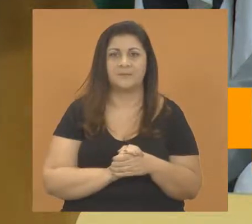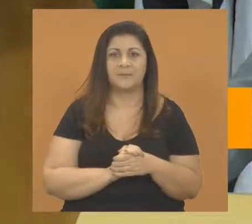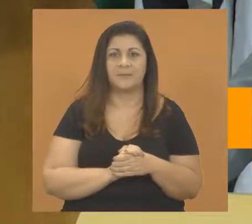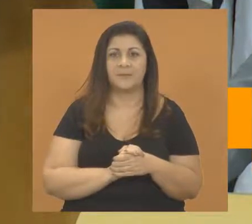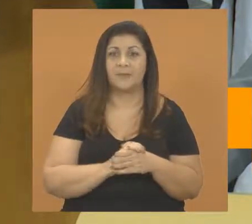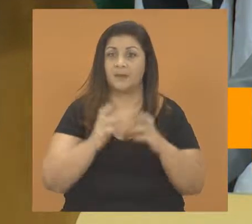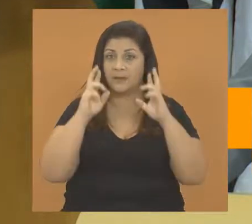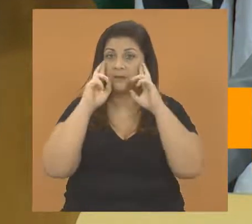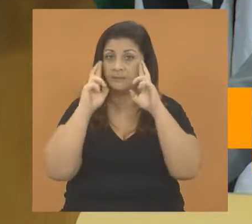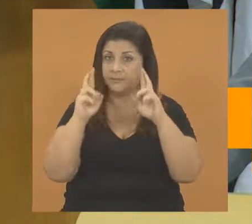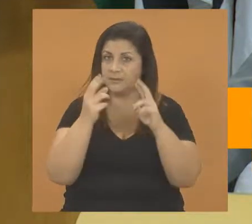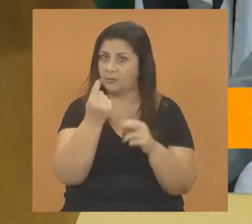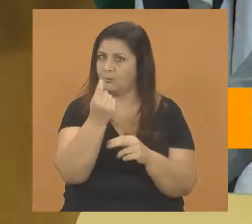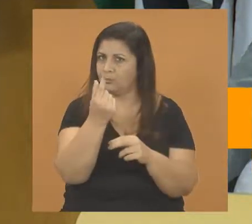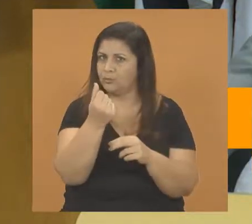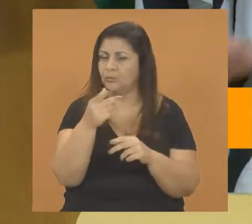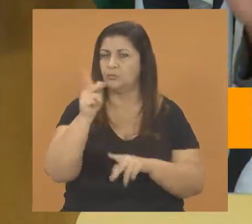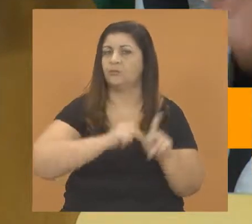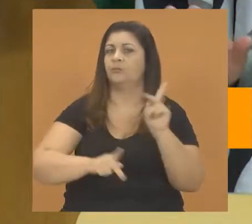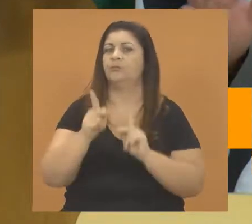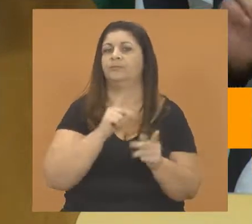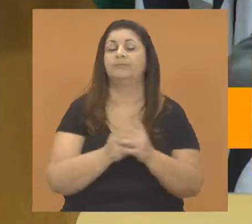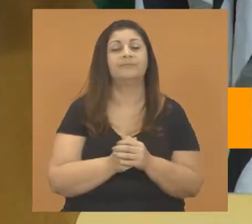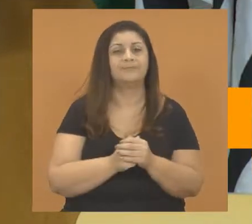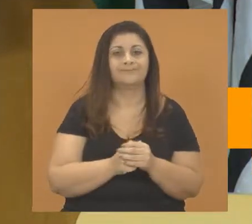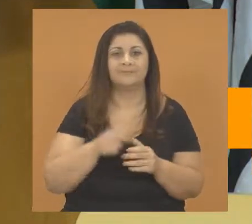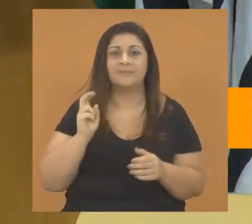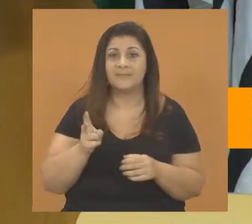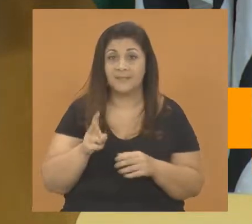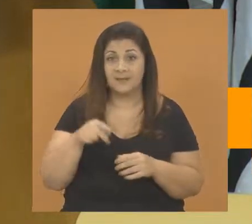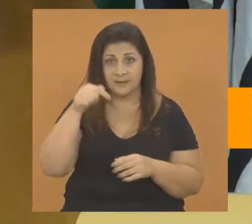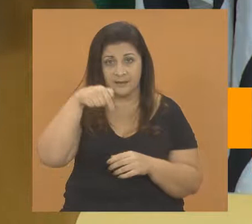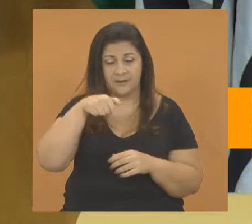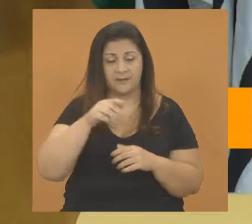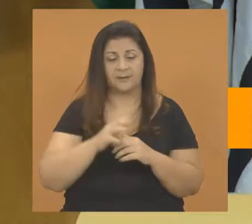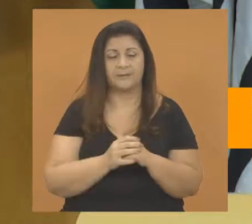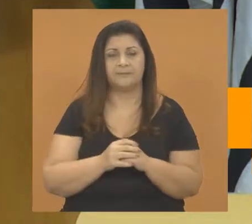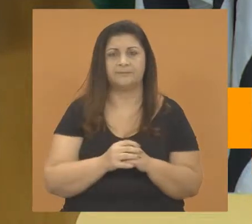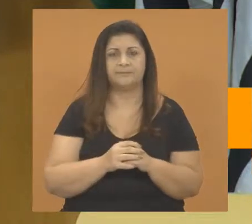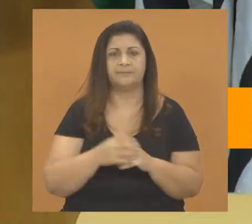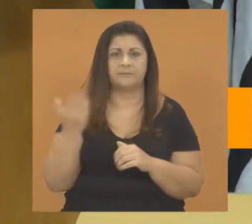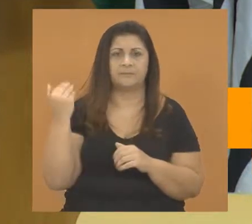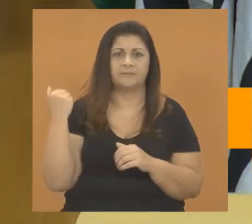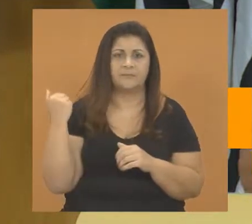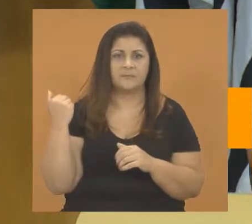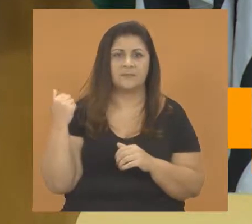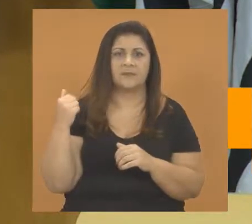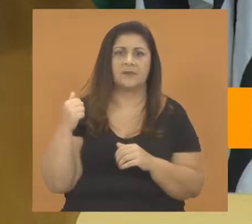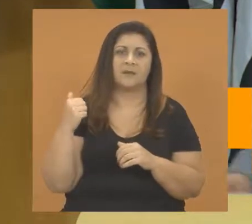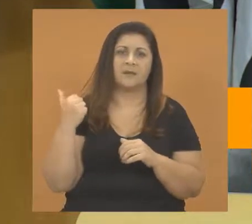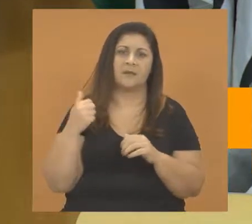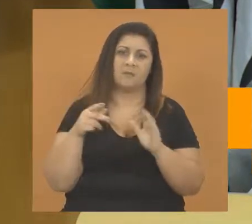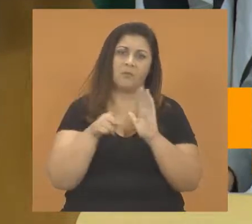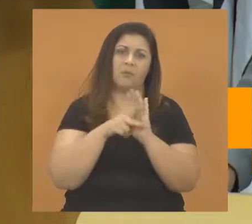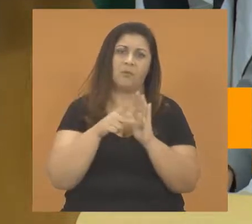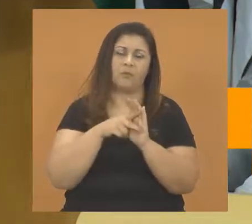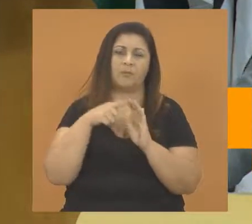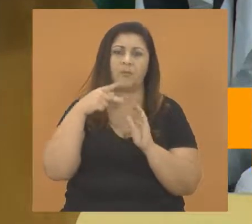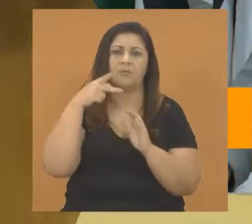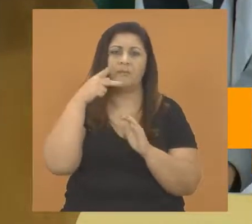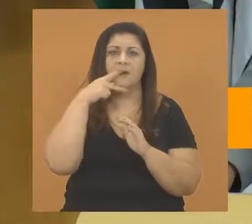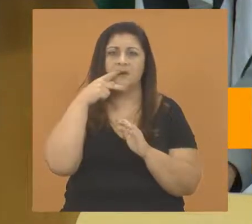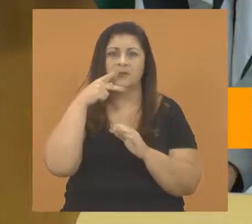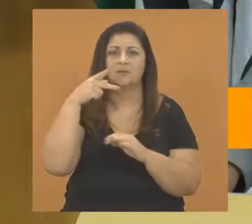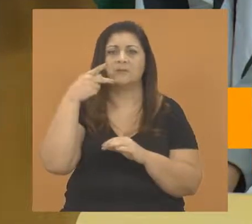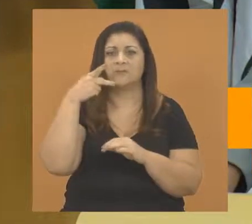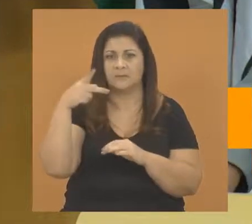público sempre se ouviu nessa casa aqui quando eu era governo a oposição dizia o seguinte que